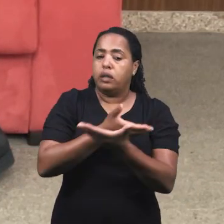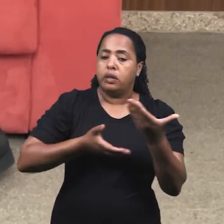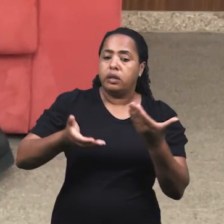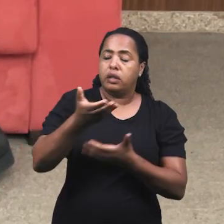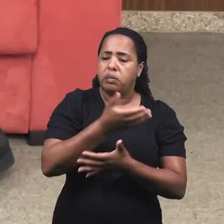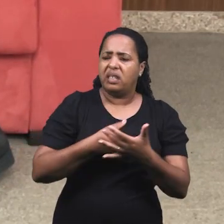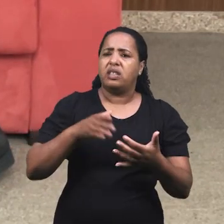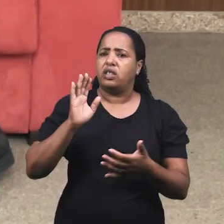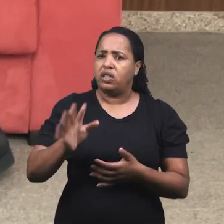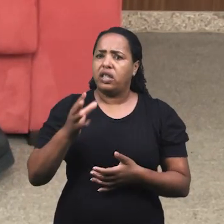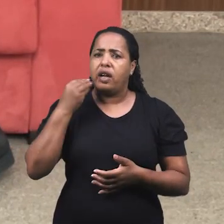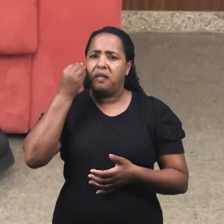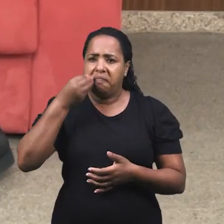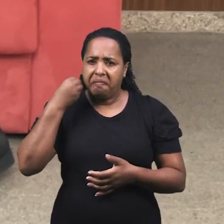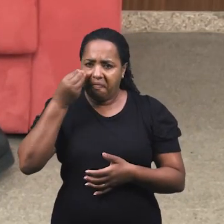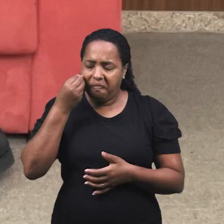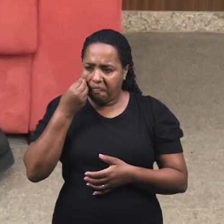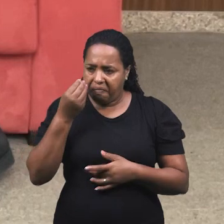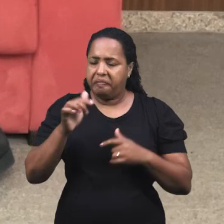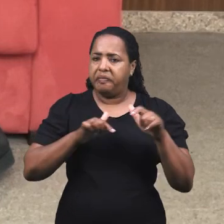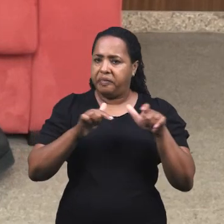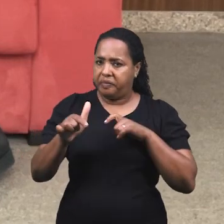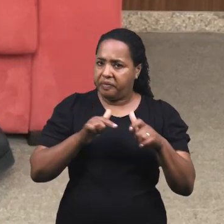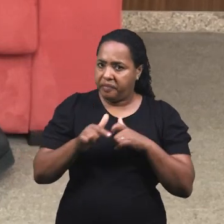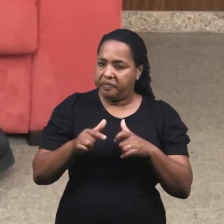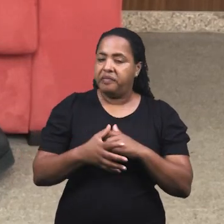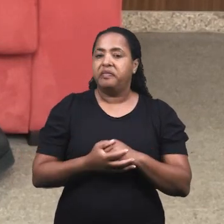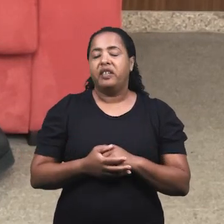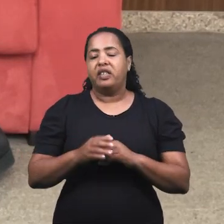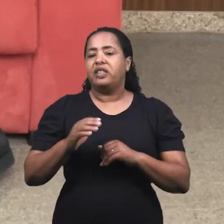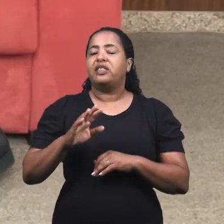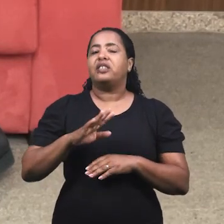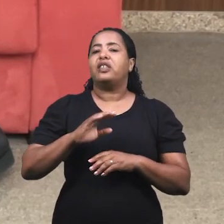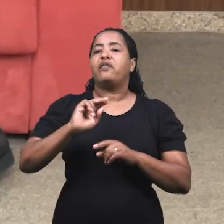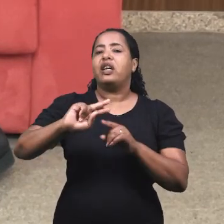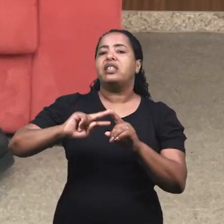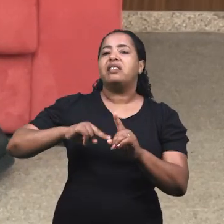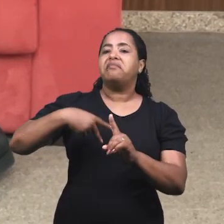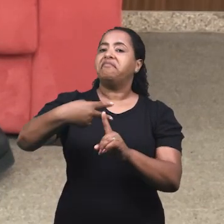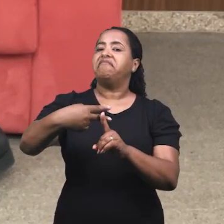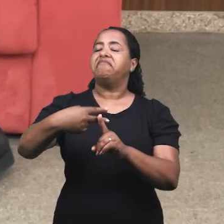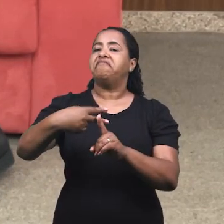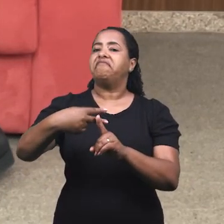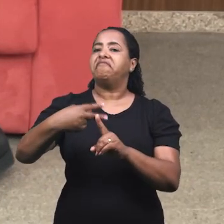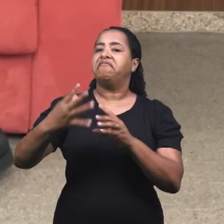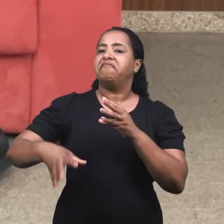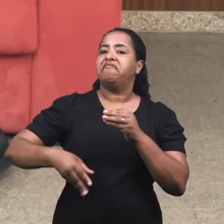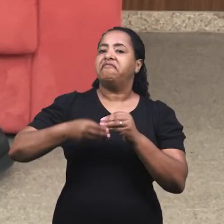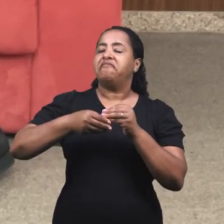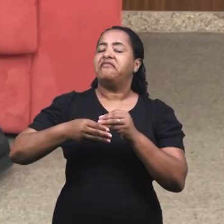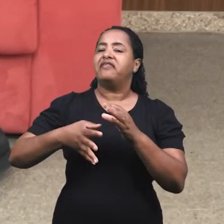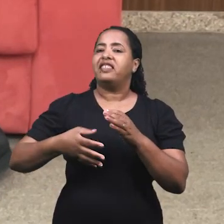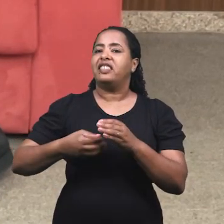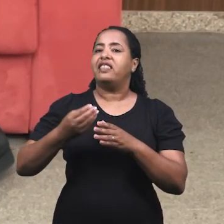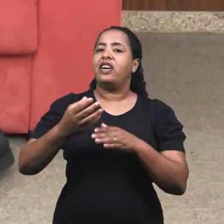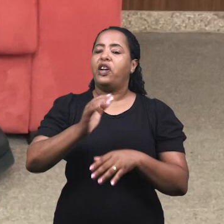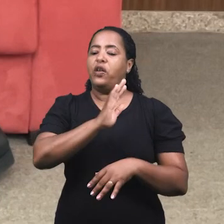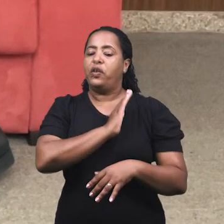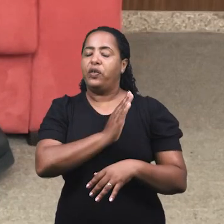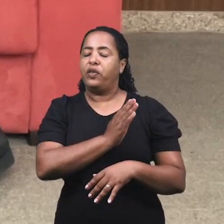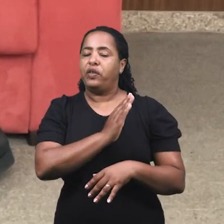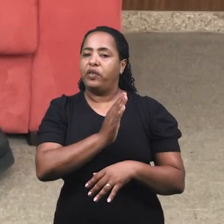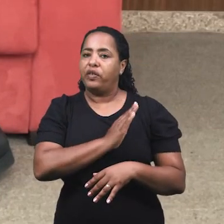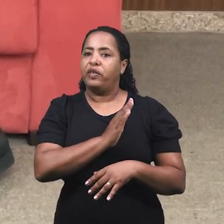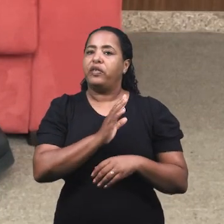creio certamente que você vai ter a oportunidade de participar, porque já tem experiência nesse tipo de trabalho, então vai ser algo a mais